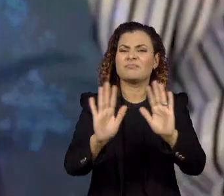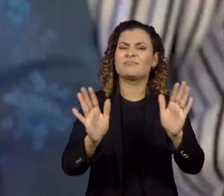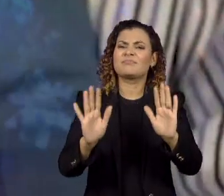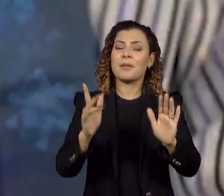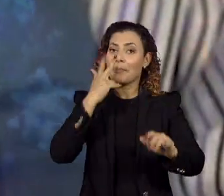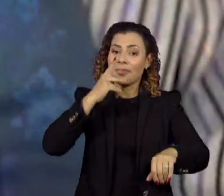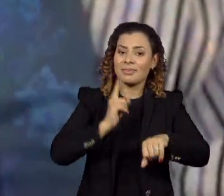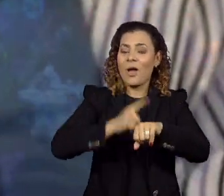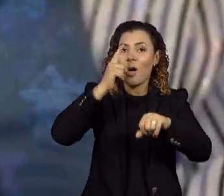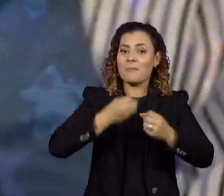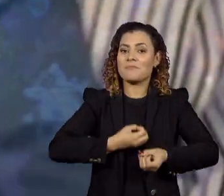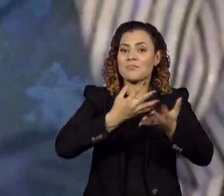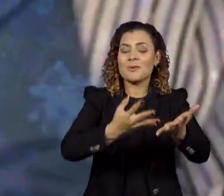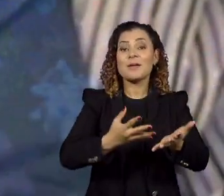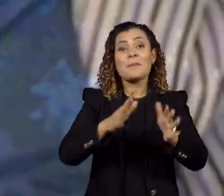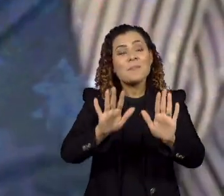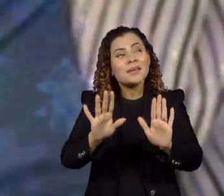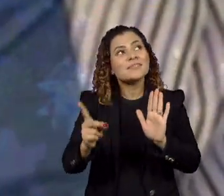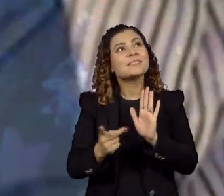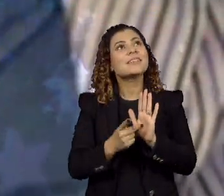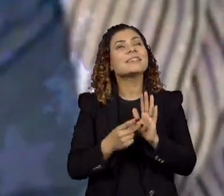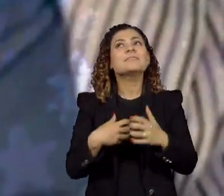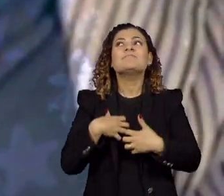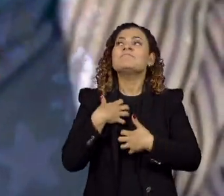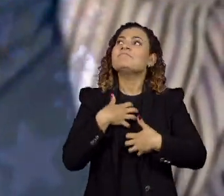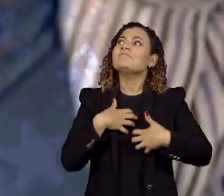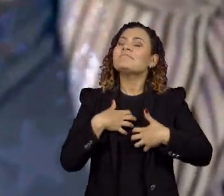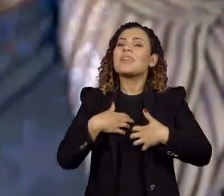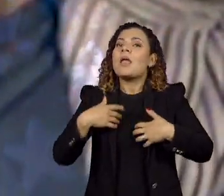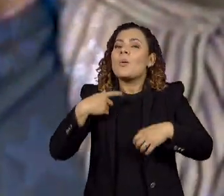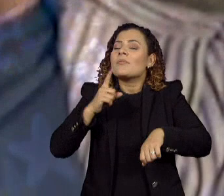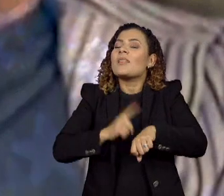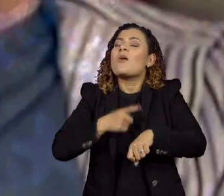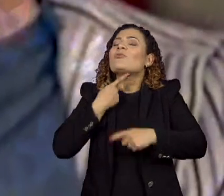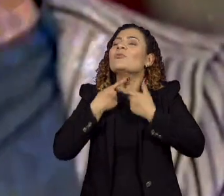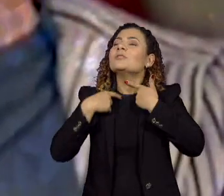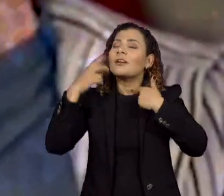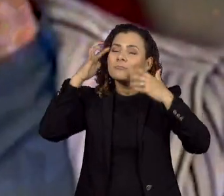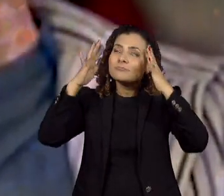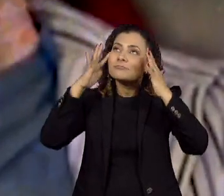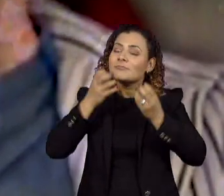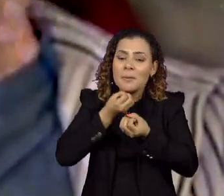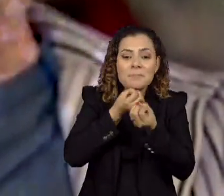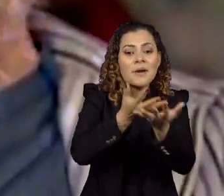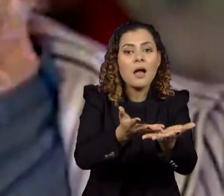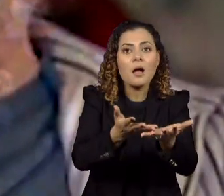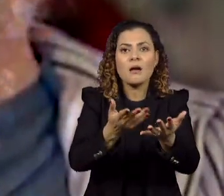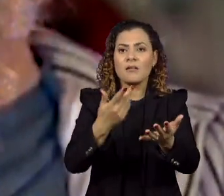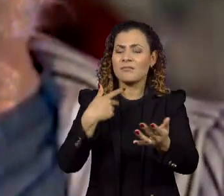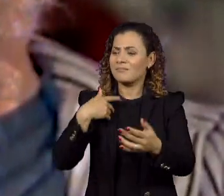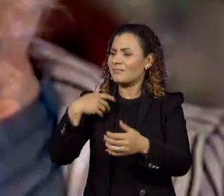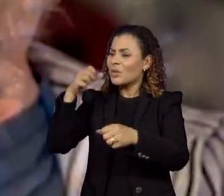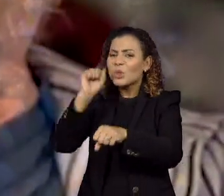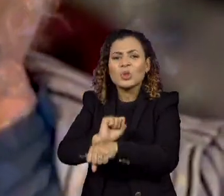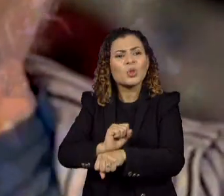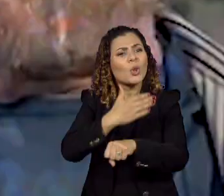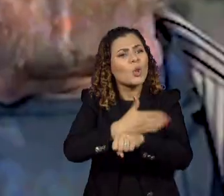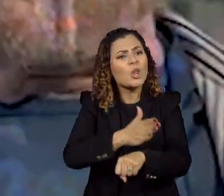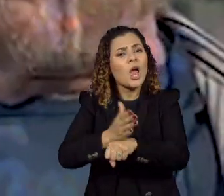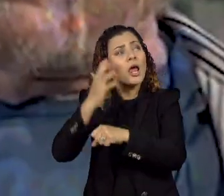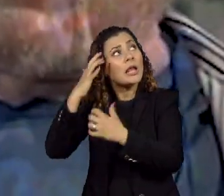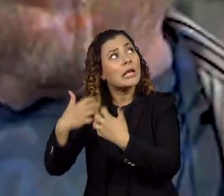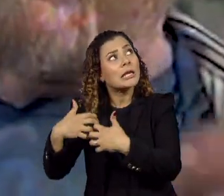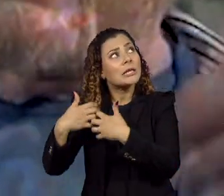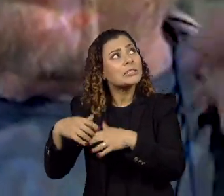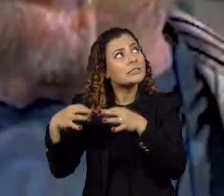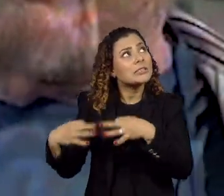Como trabalho com simbolismo, acho que tenho que ir na intuição. Não gosto quando paramos a cada momento para pensar se